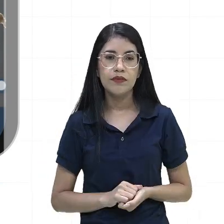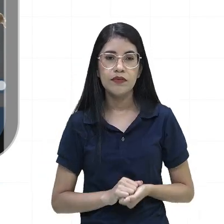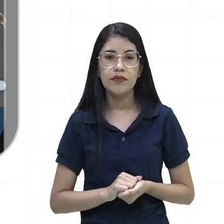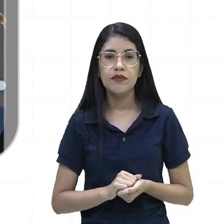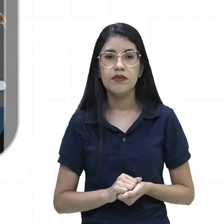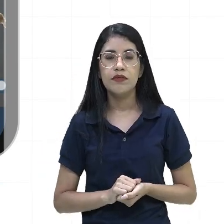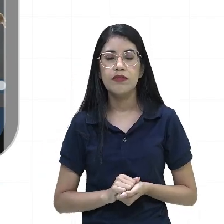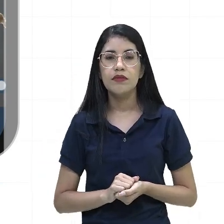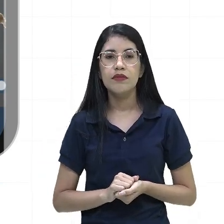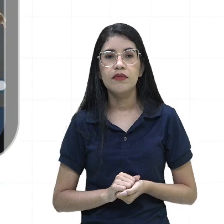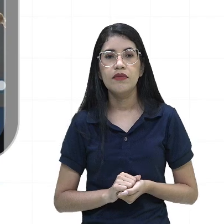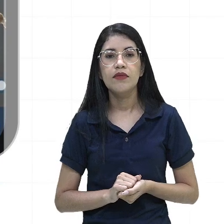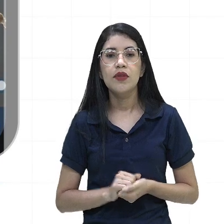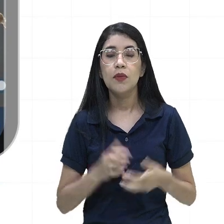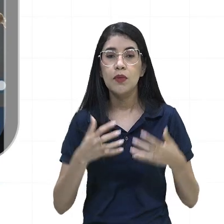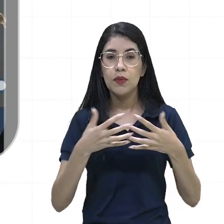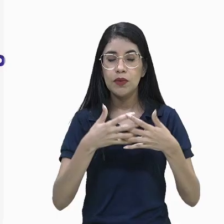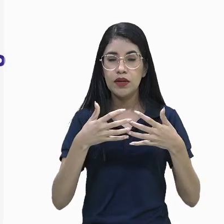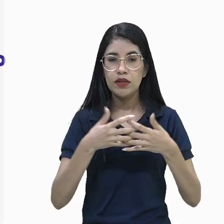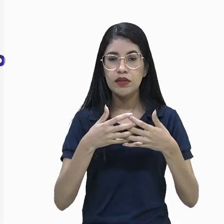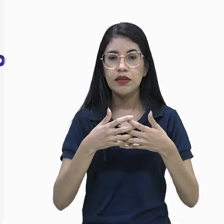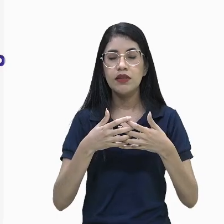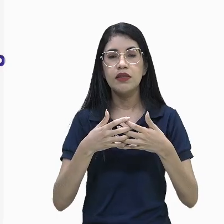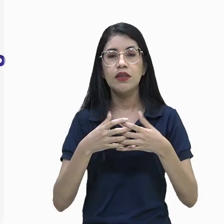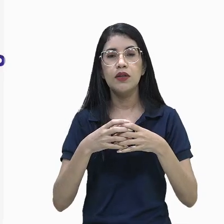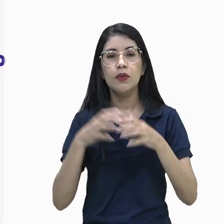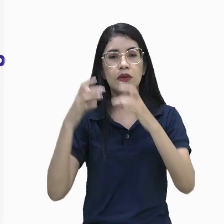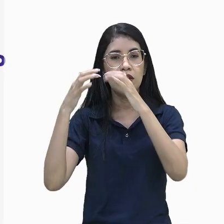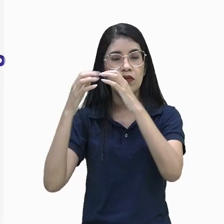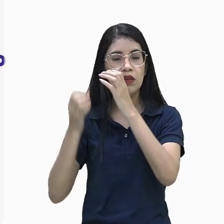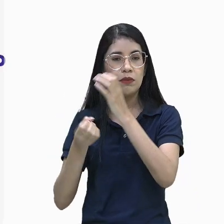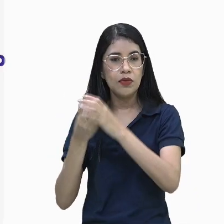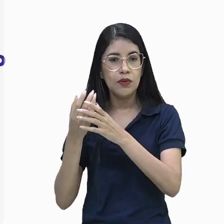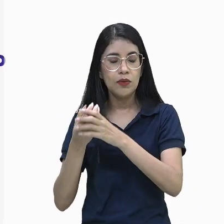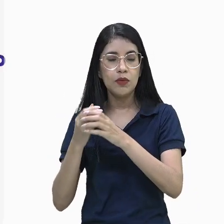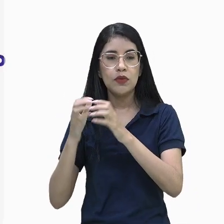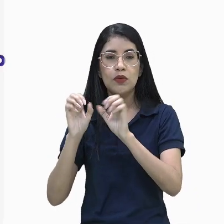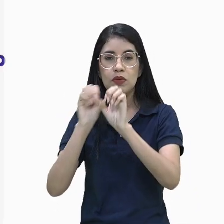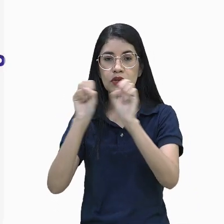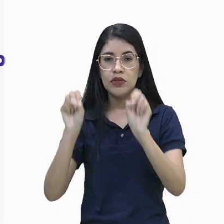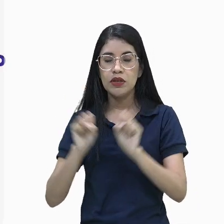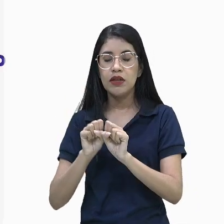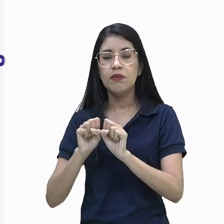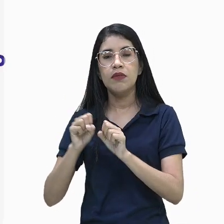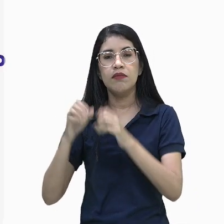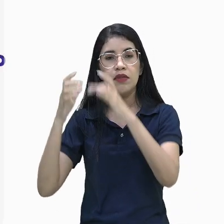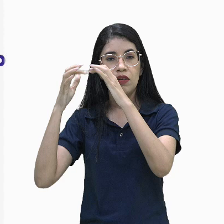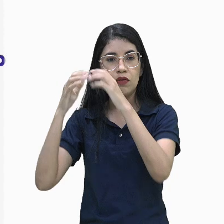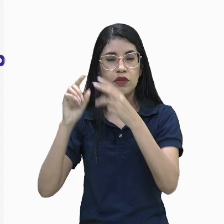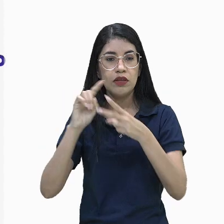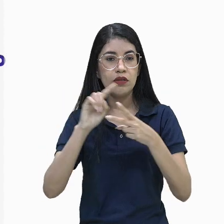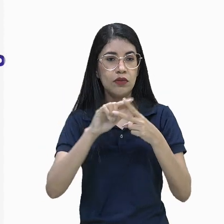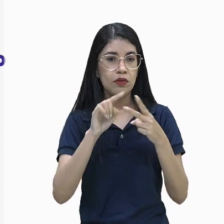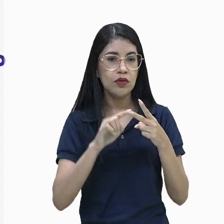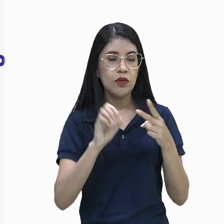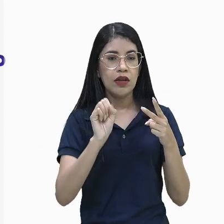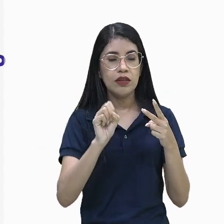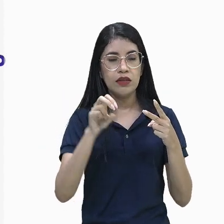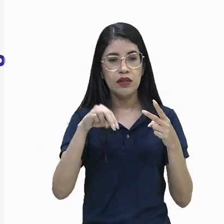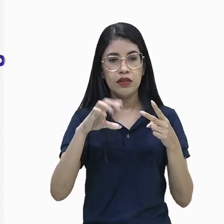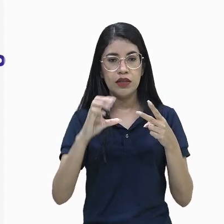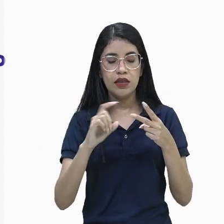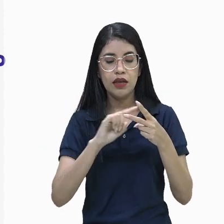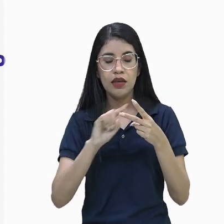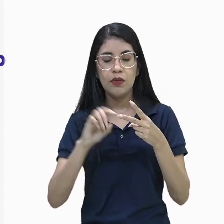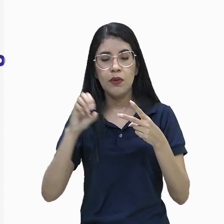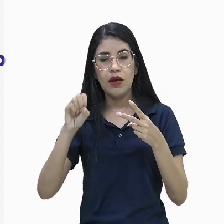No sistema nervoso ele é dividido em sistema nervoso central e sistema nervoso periférico.